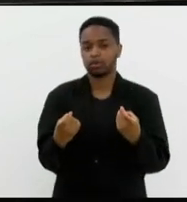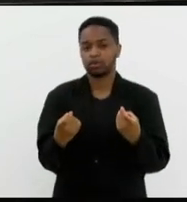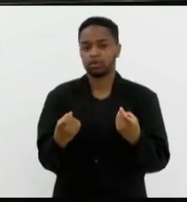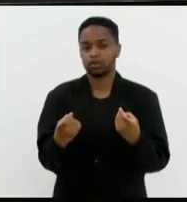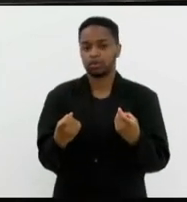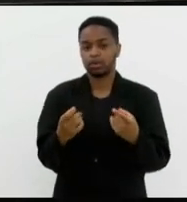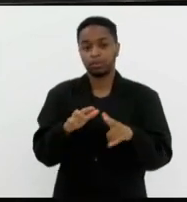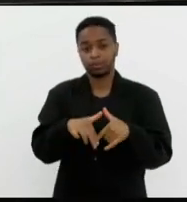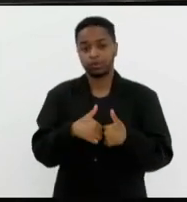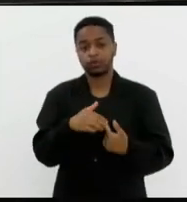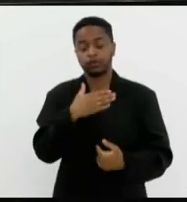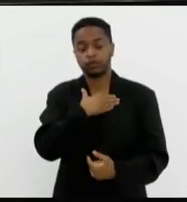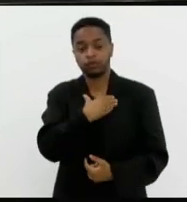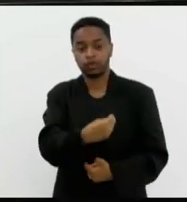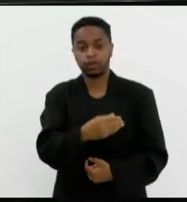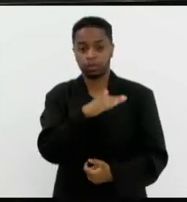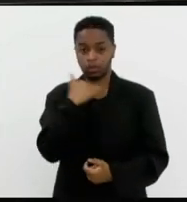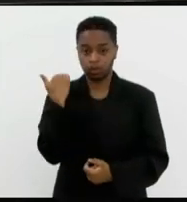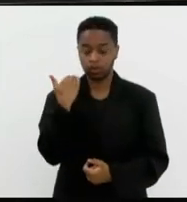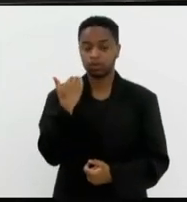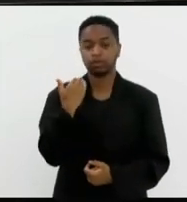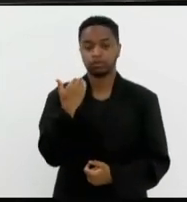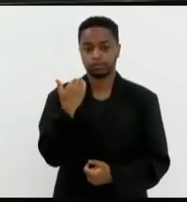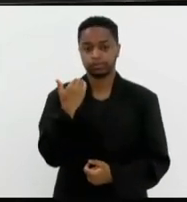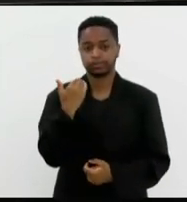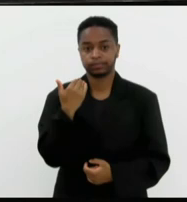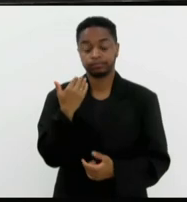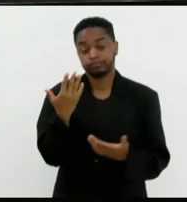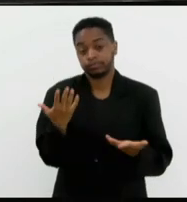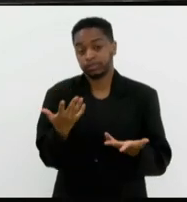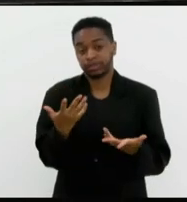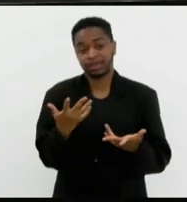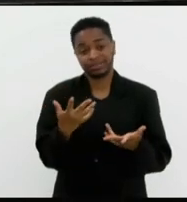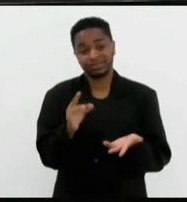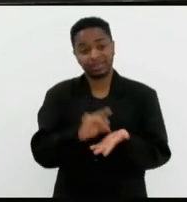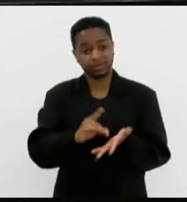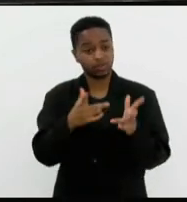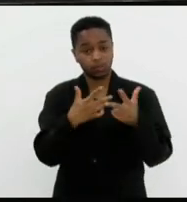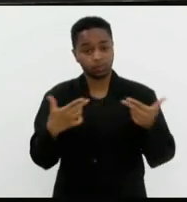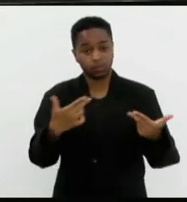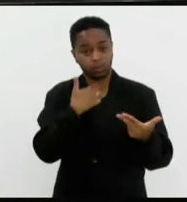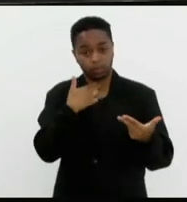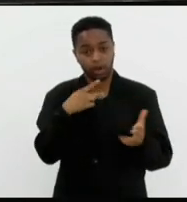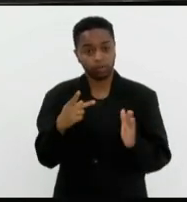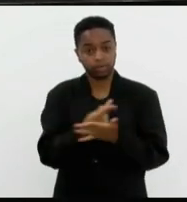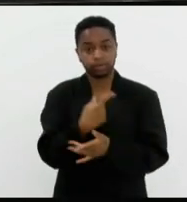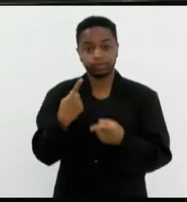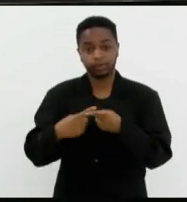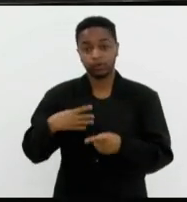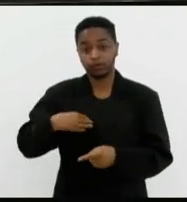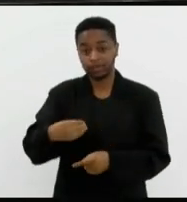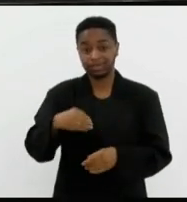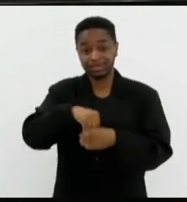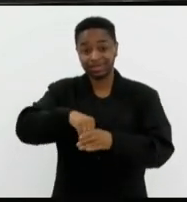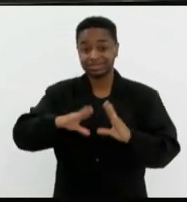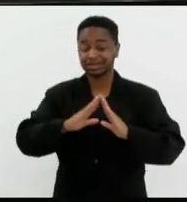pelo seu ente, pelo seu filho, algo que não deveria ter acontecido. Ele estava